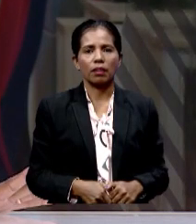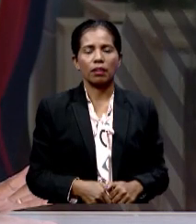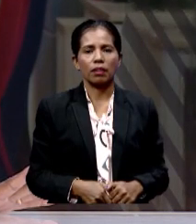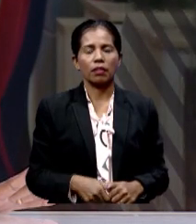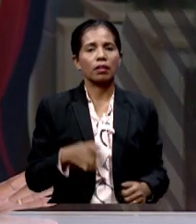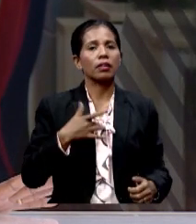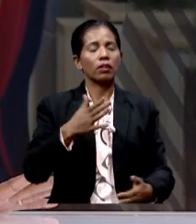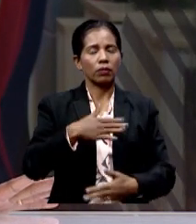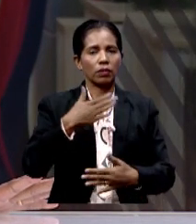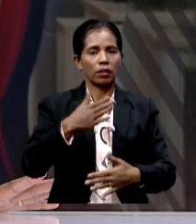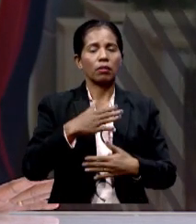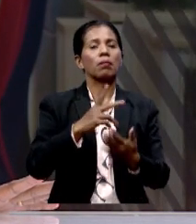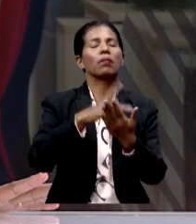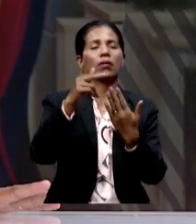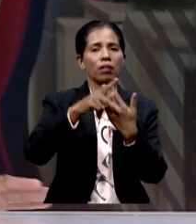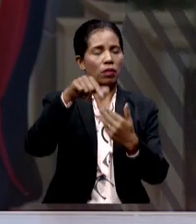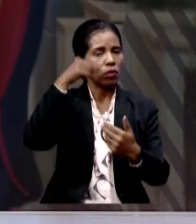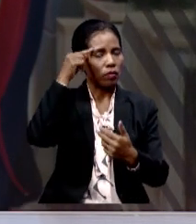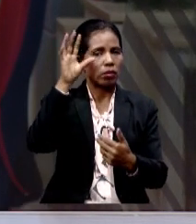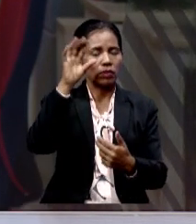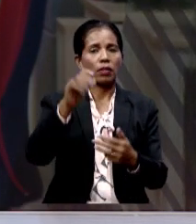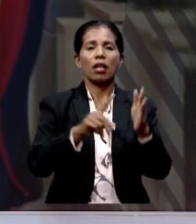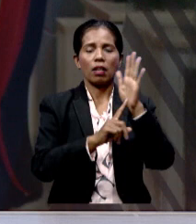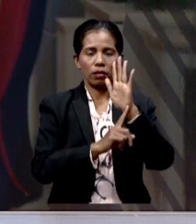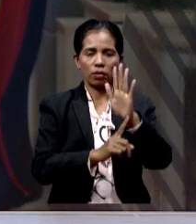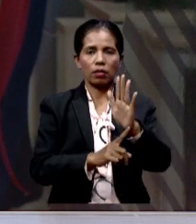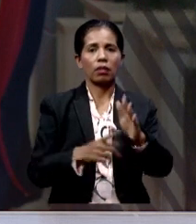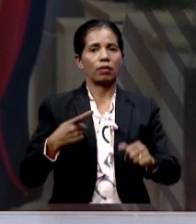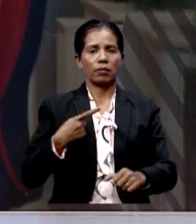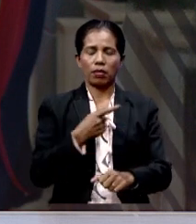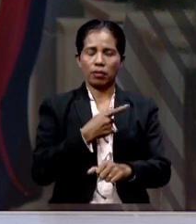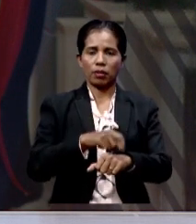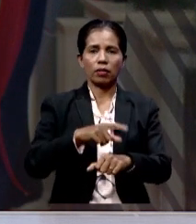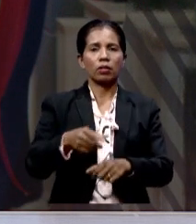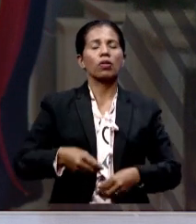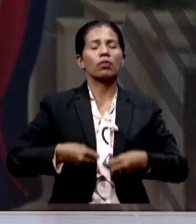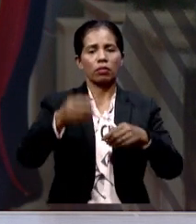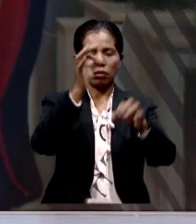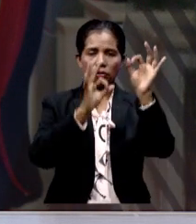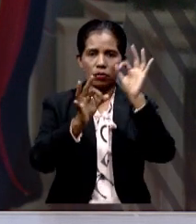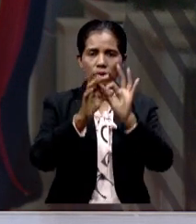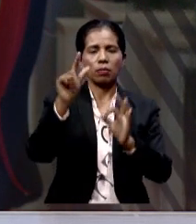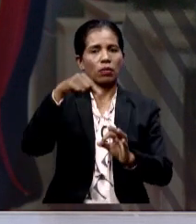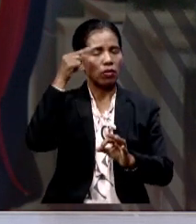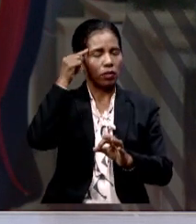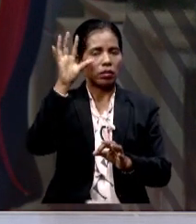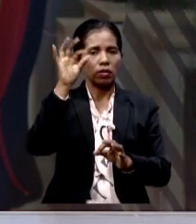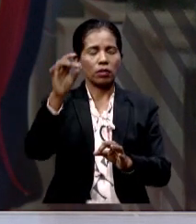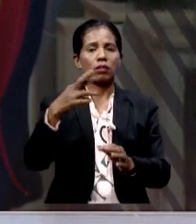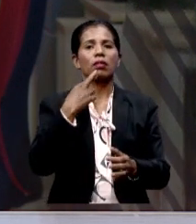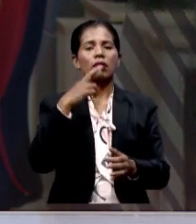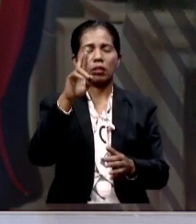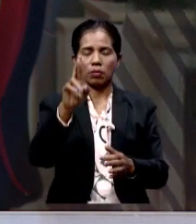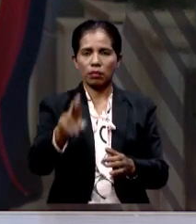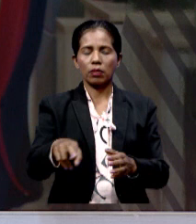Apresiasão unanimidade para o programa Governo da CNN, Hatu do Katak, Parlamento Nacional, foi confiança para o Governo, que responde para o povo